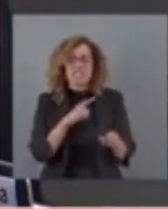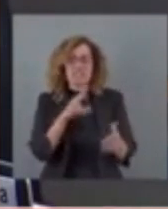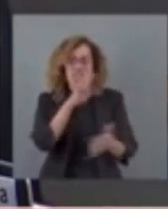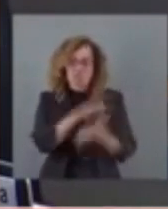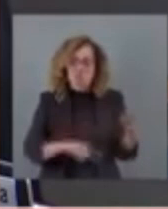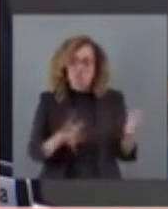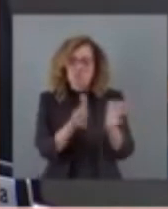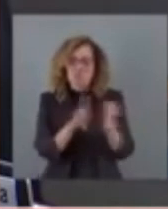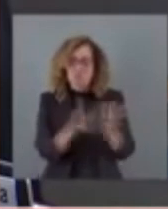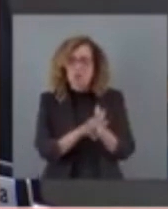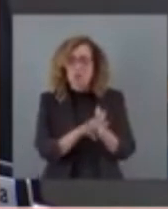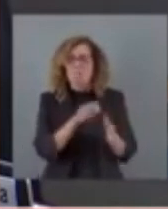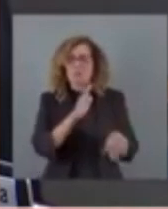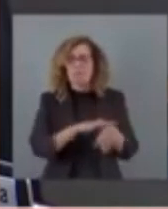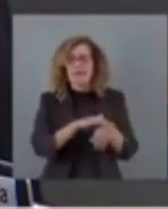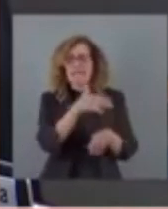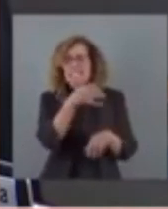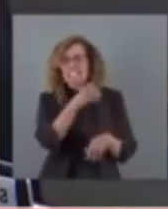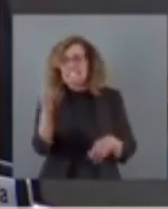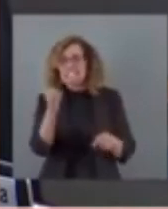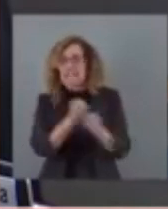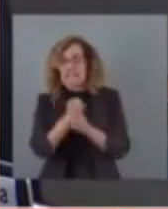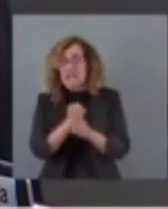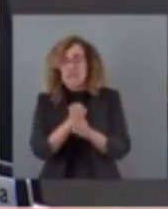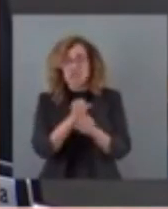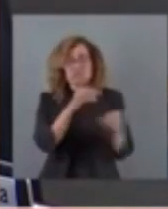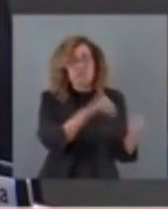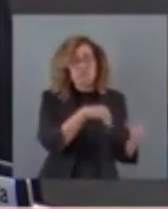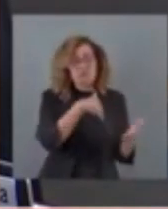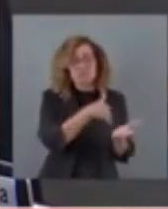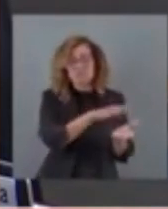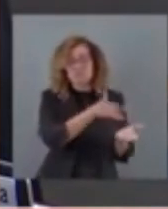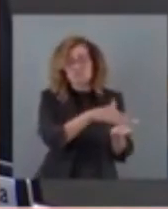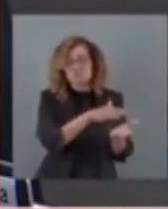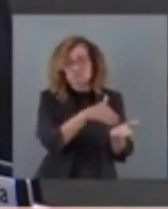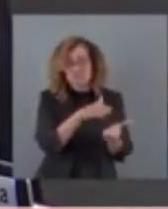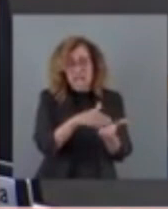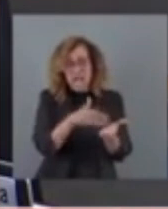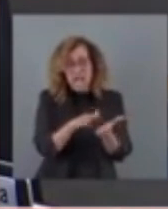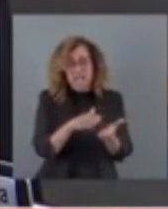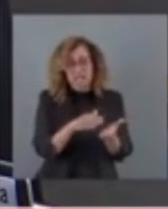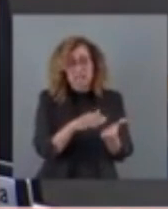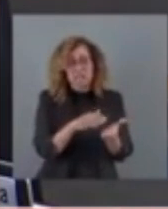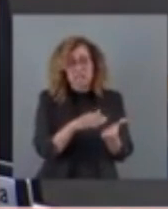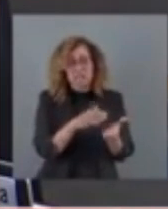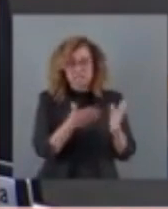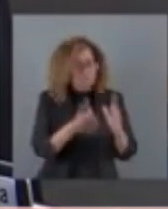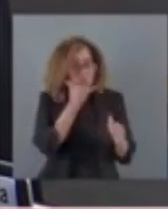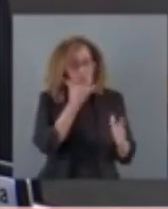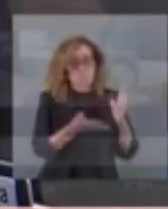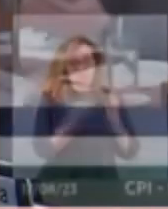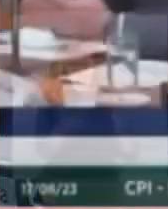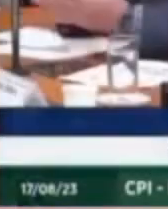da terra para quem precisa e deve ter e cultivar essa terra. Eles levaram uma derrota fragorosa,